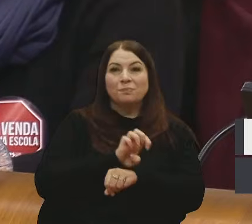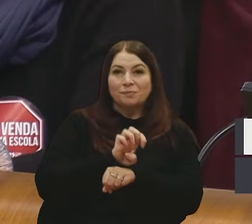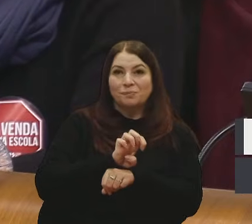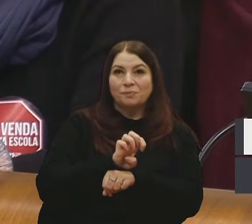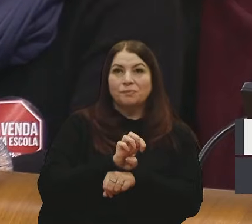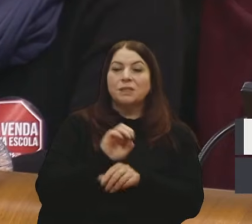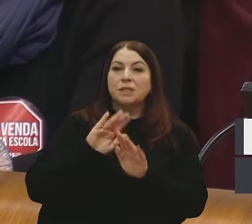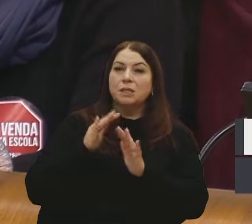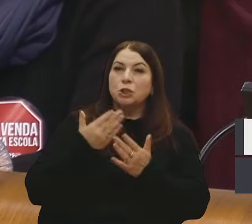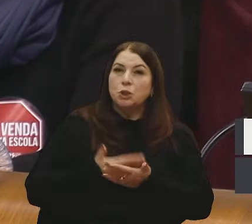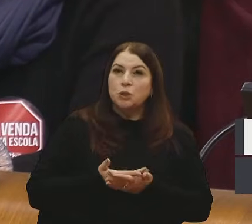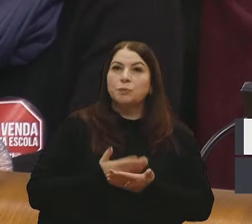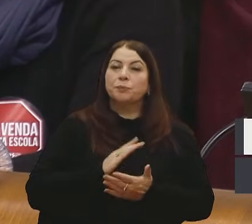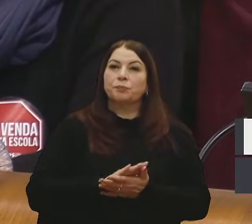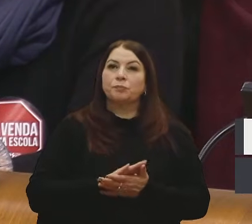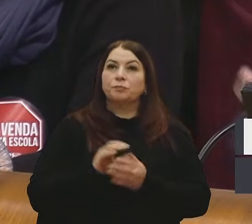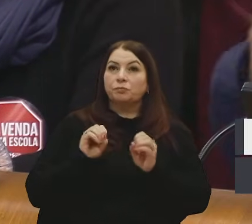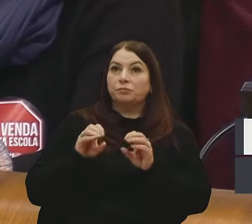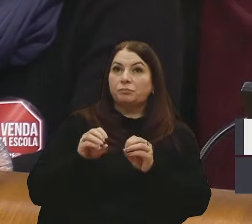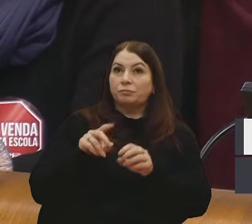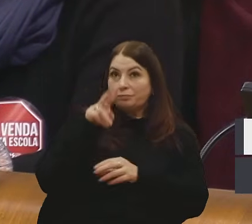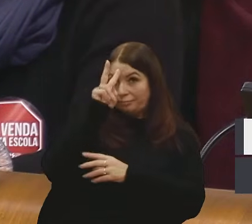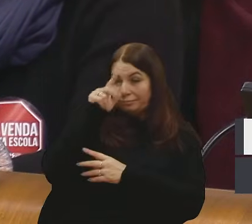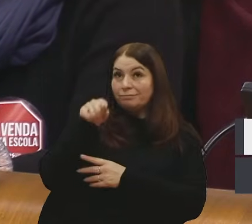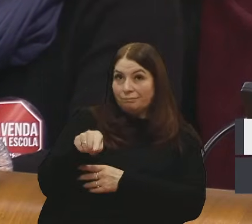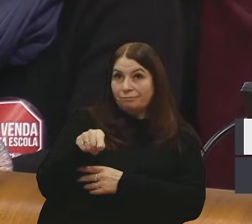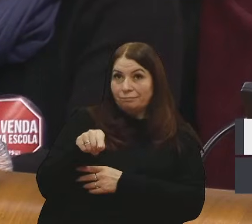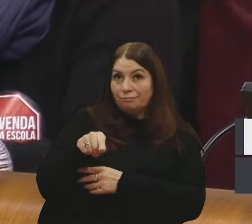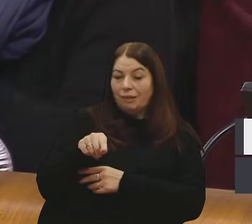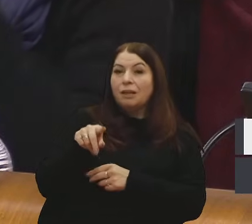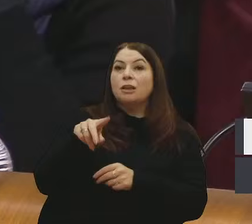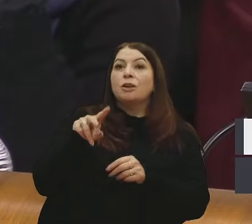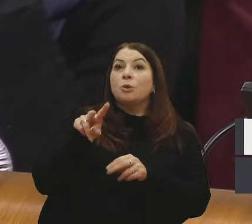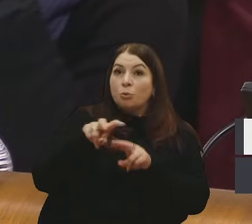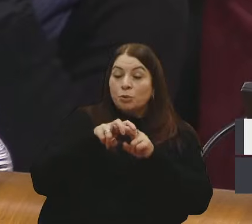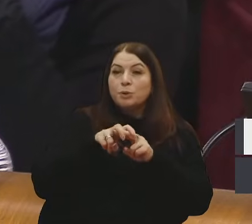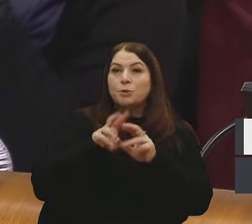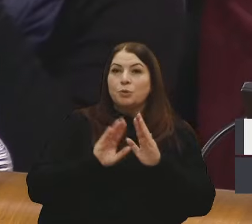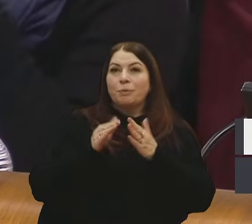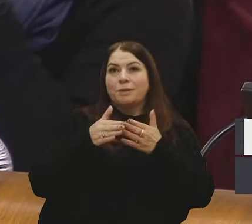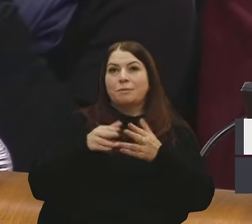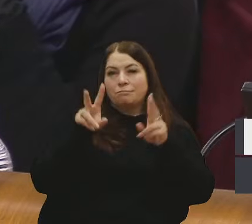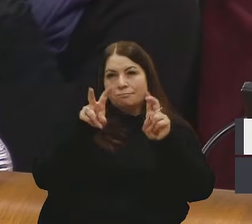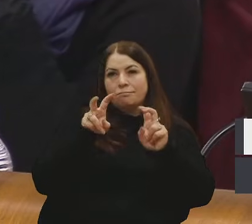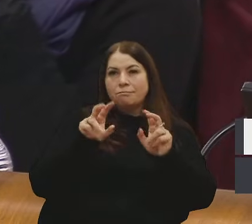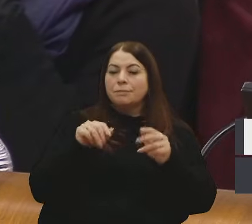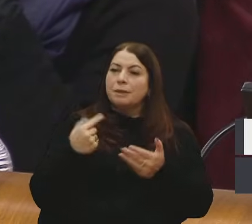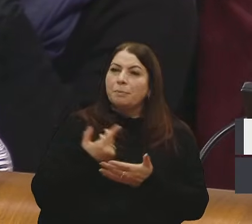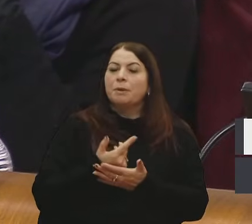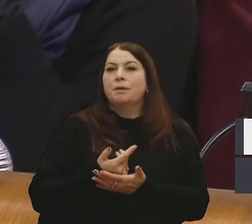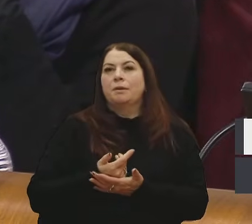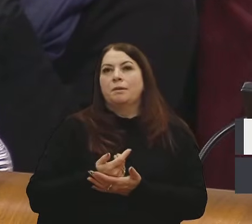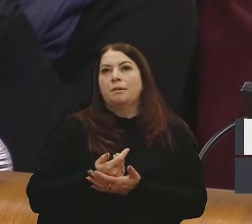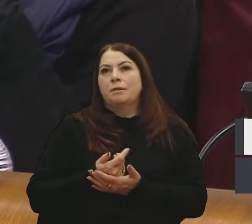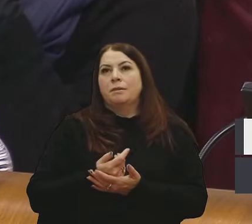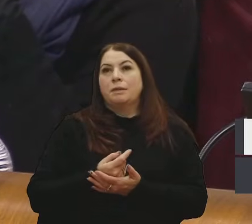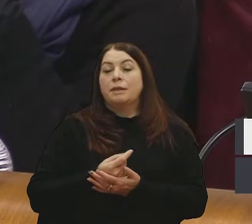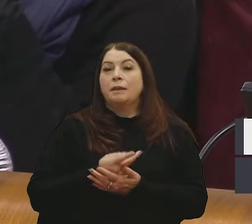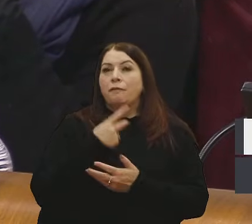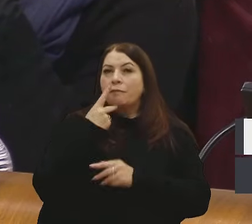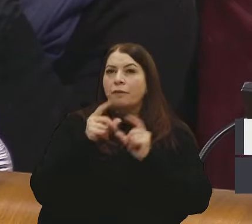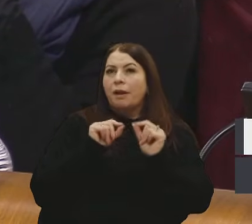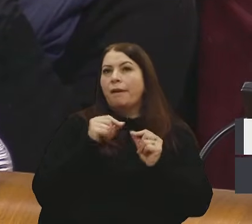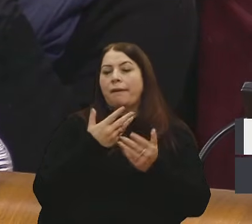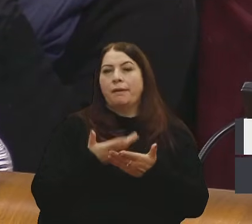das escolas de ensino médio. Por isso que a comissão abraçou esse tema e se dispôs a